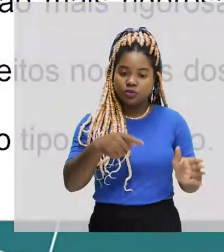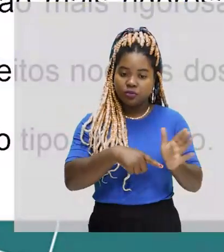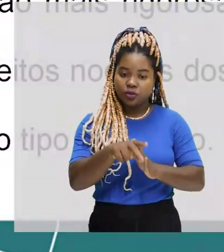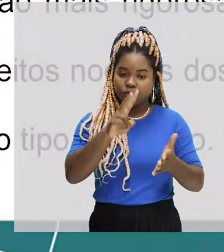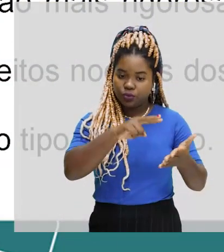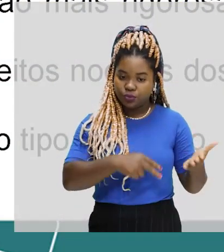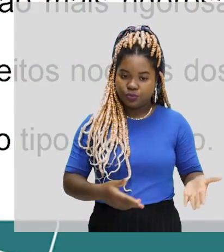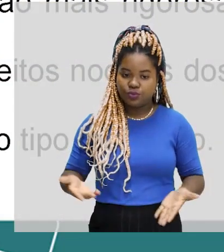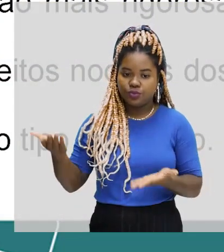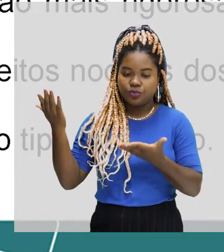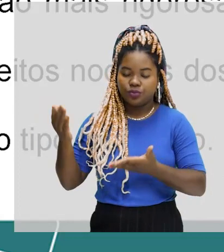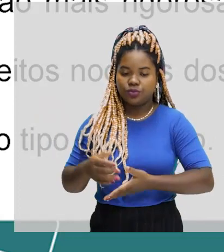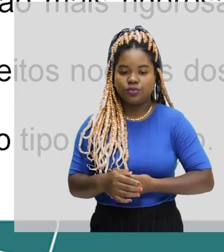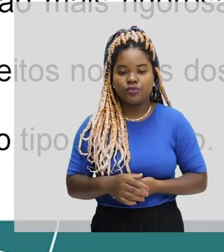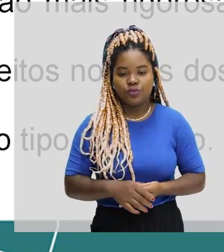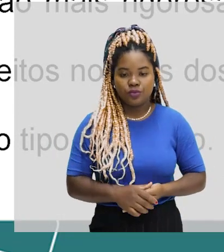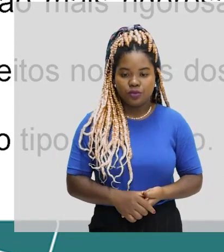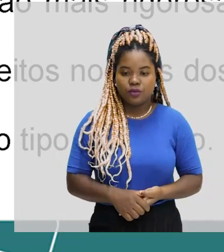questão.